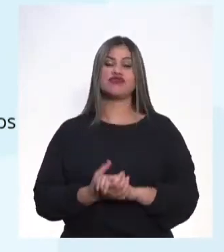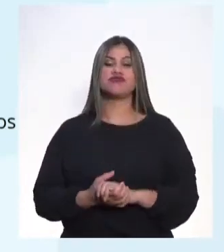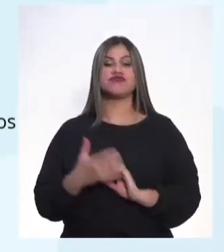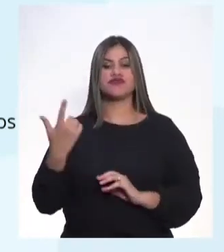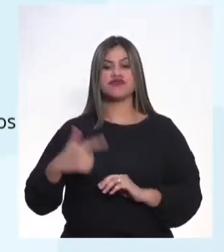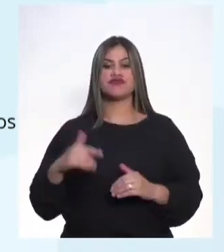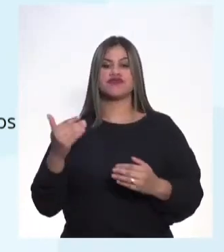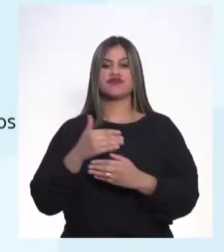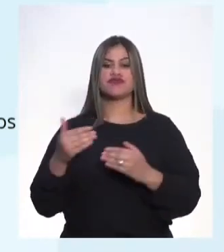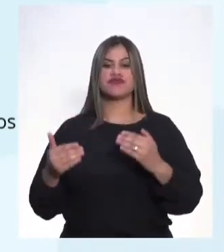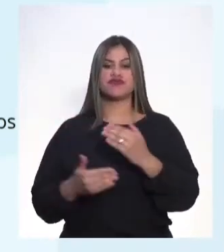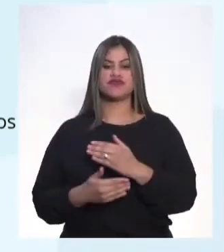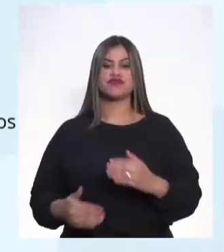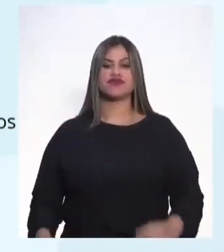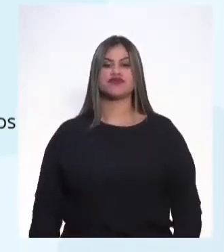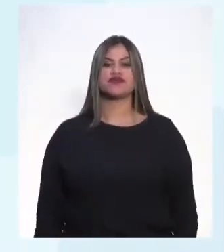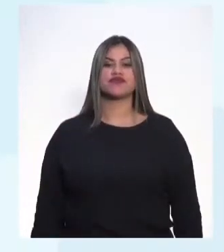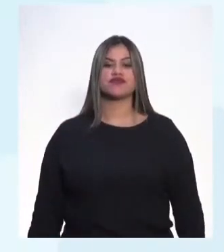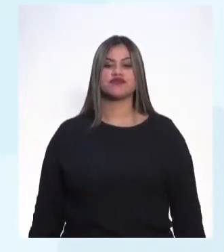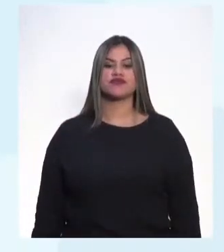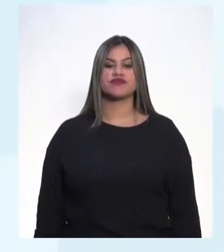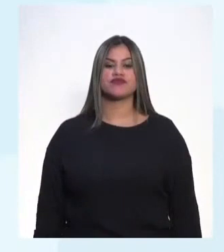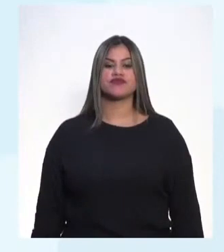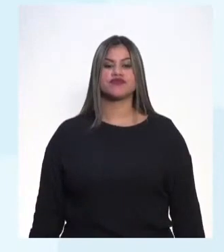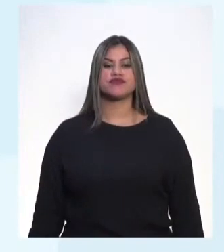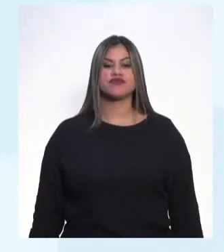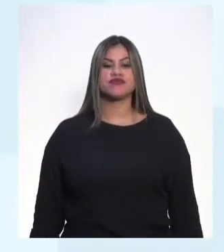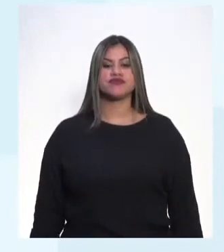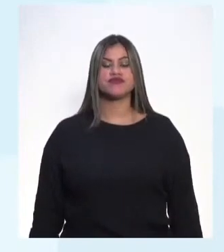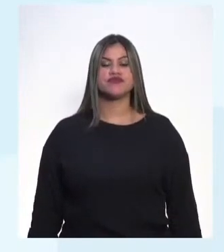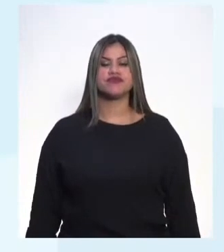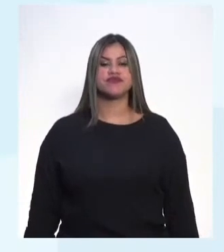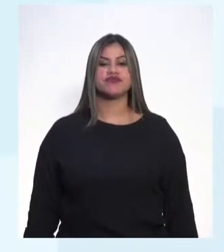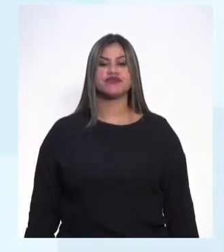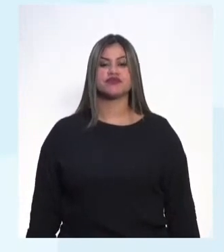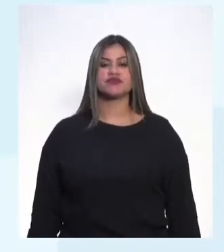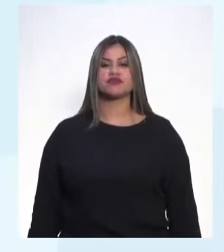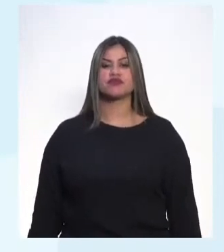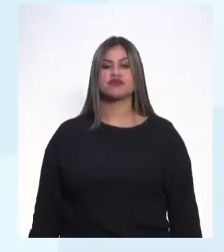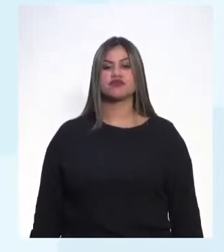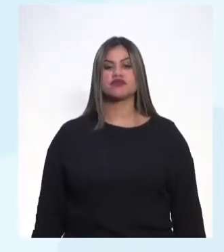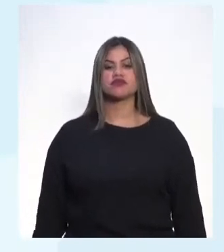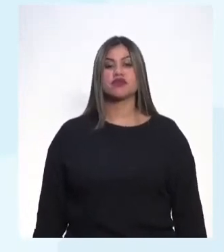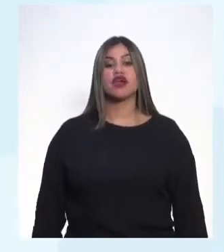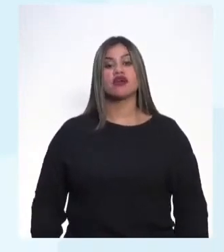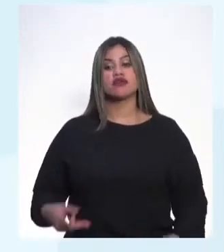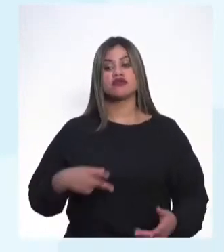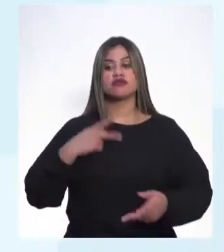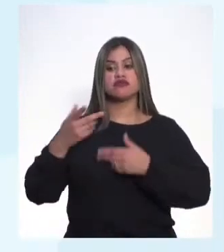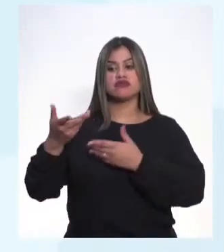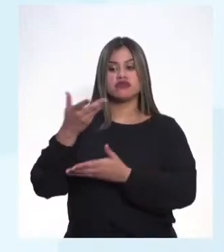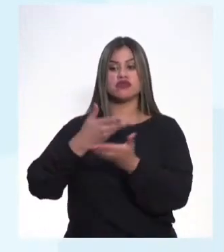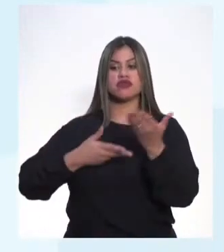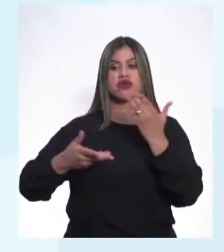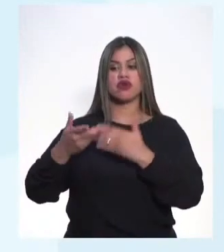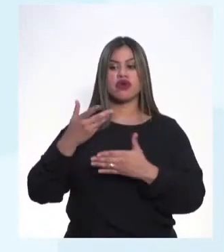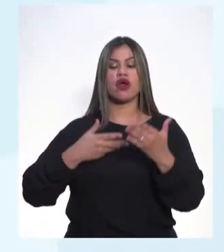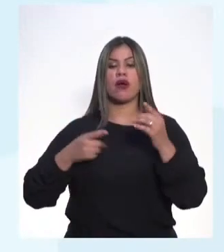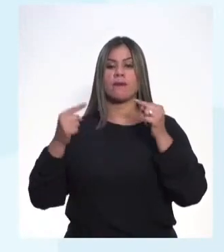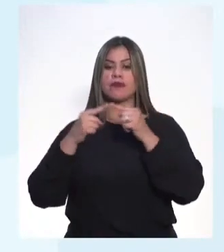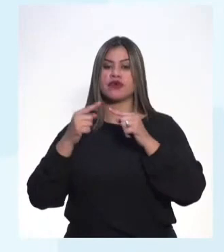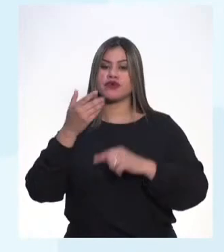próximo slide que vai aparecer para vocês, né, essa relação com a alteridade que eu e o